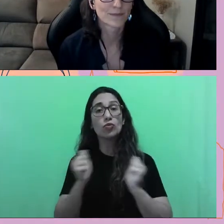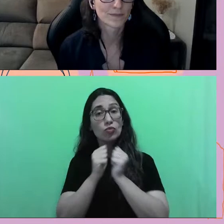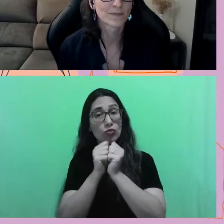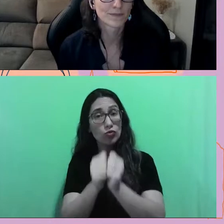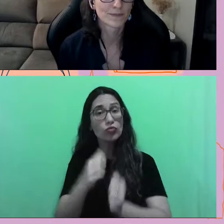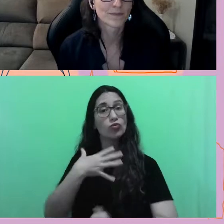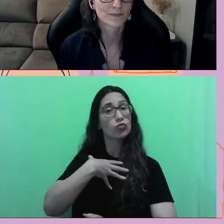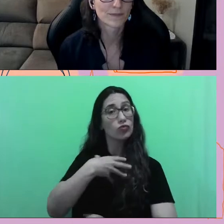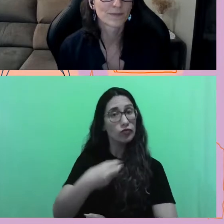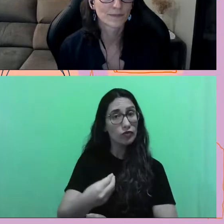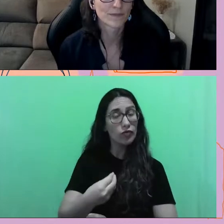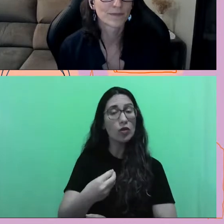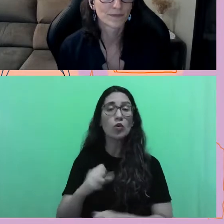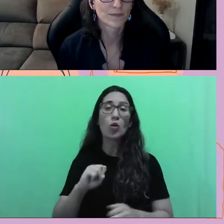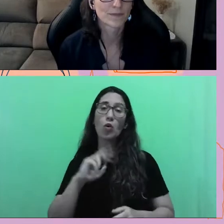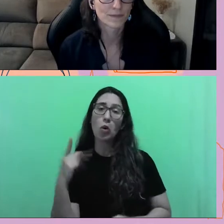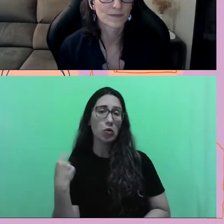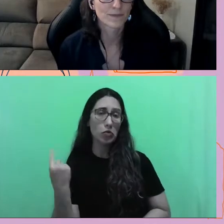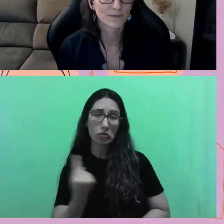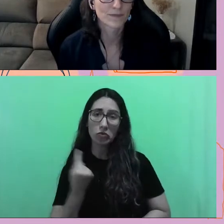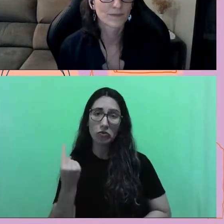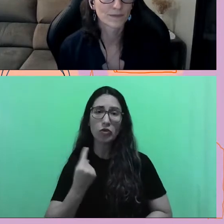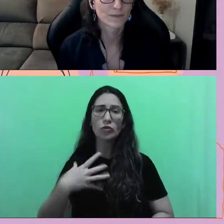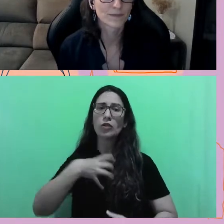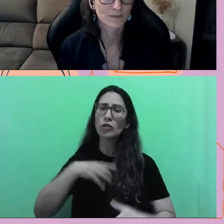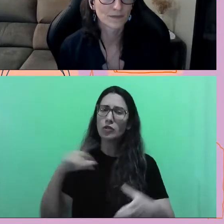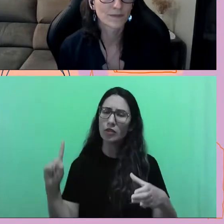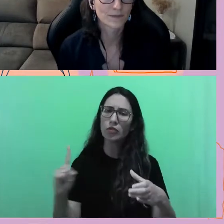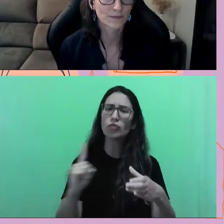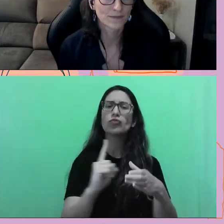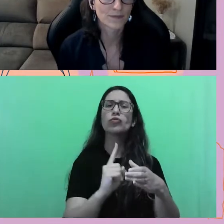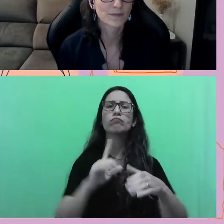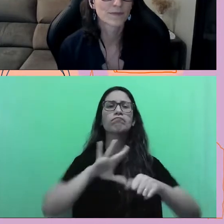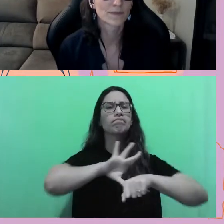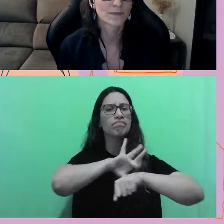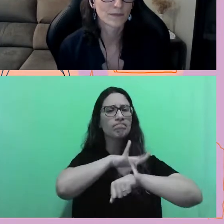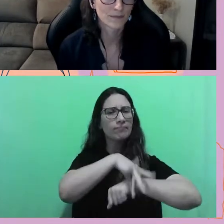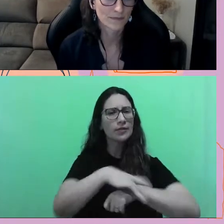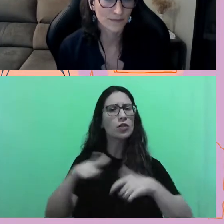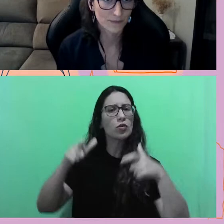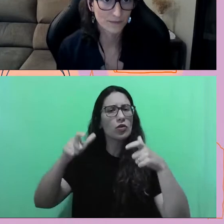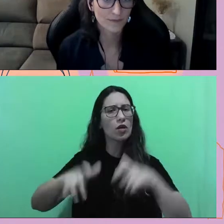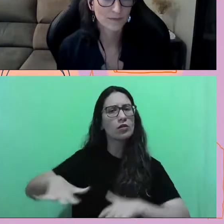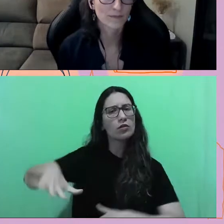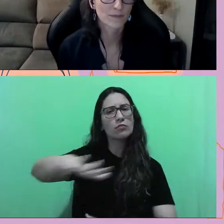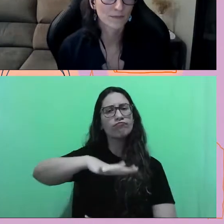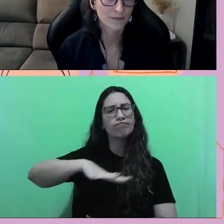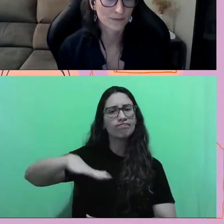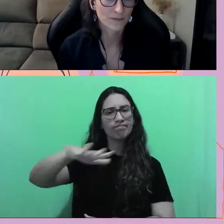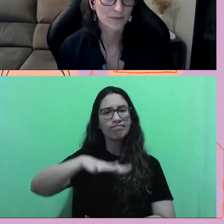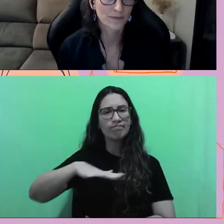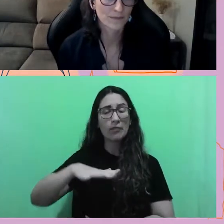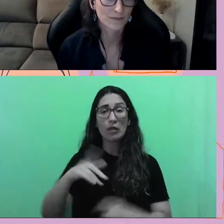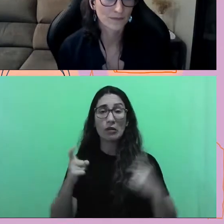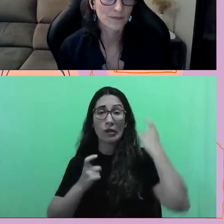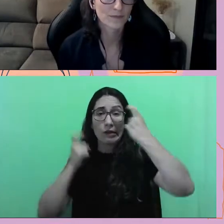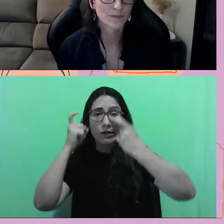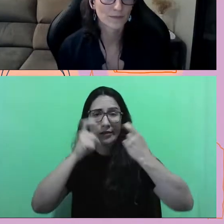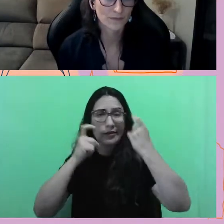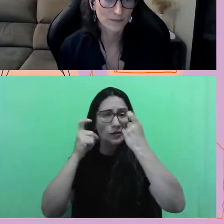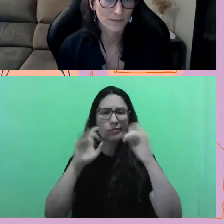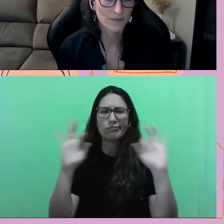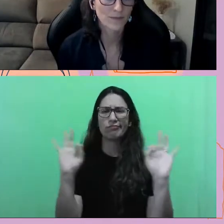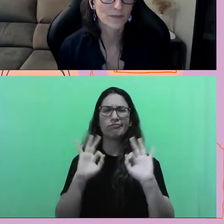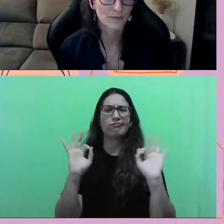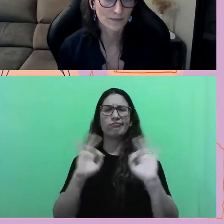nós sozinhas, né, num ambiente de segurança, sem que a gente fique preocupado com